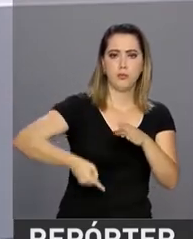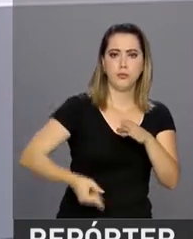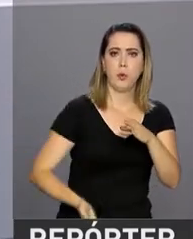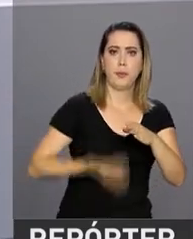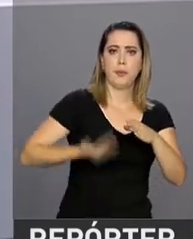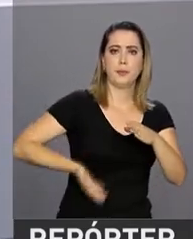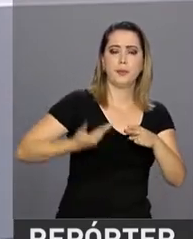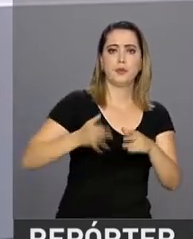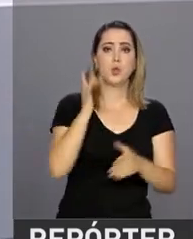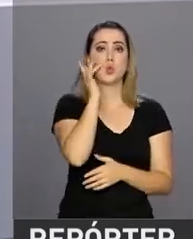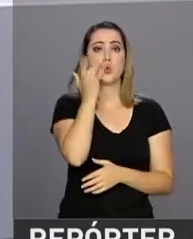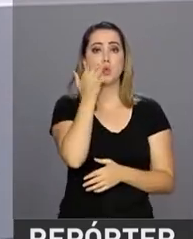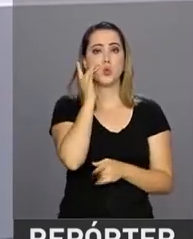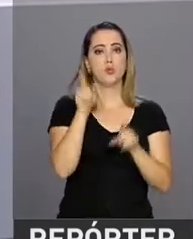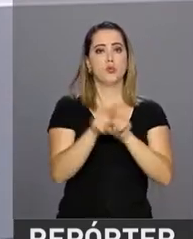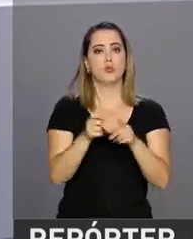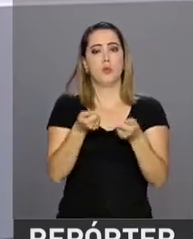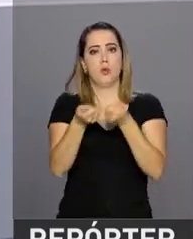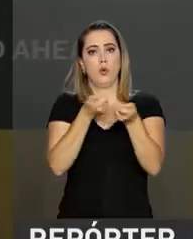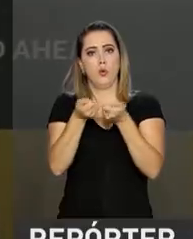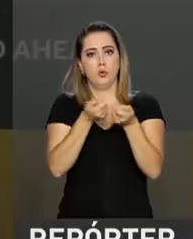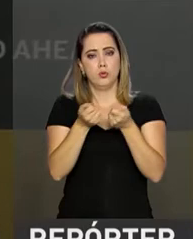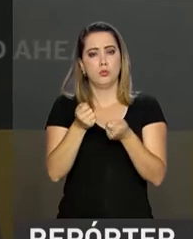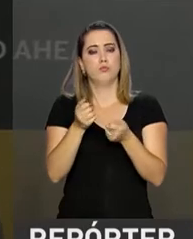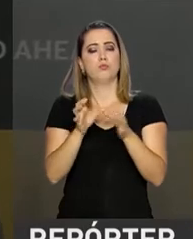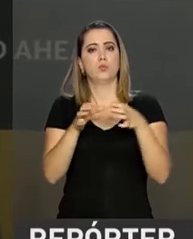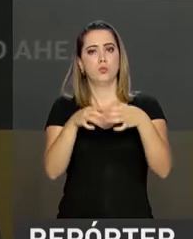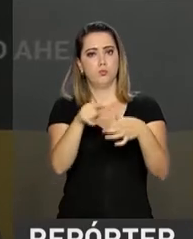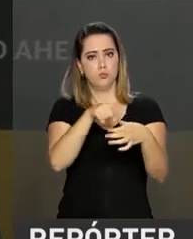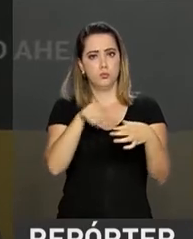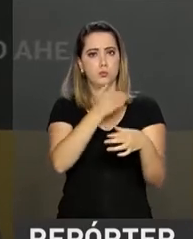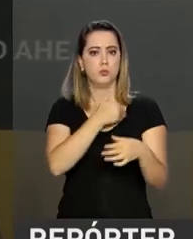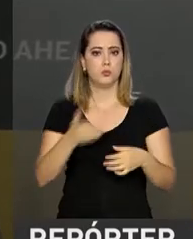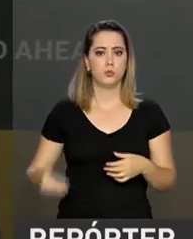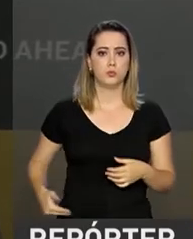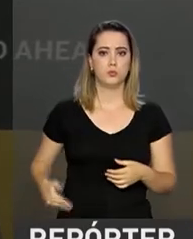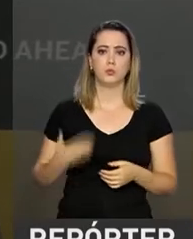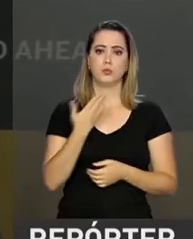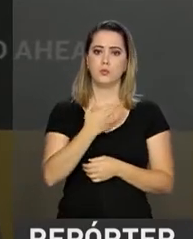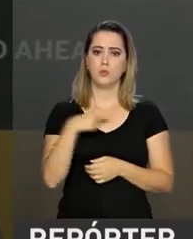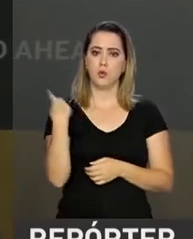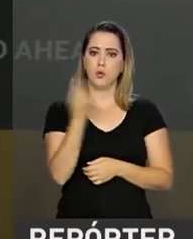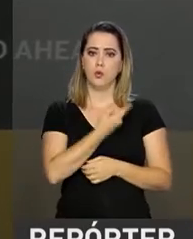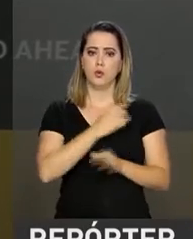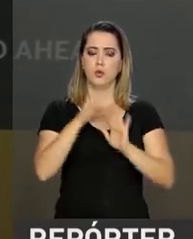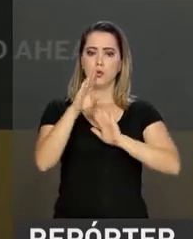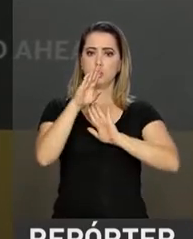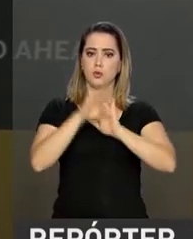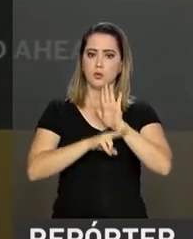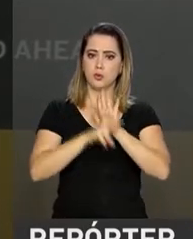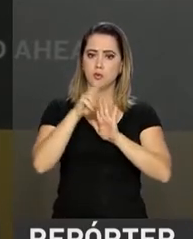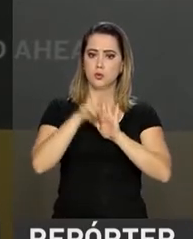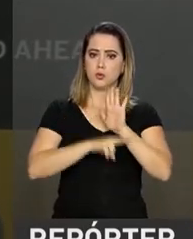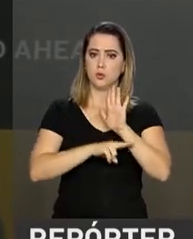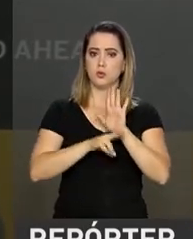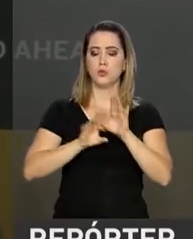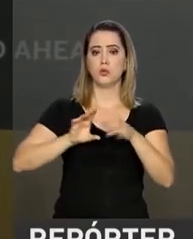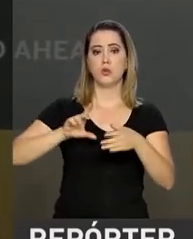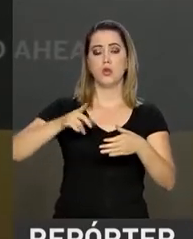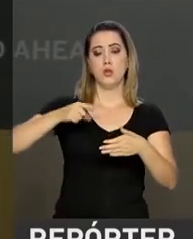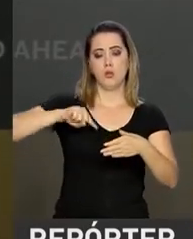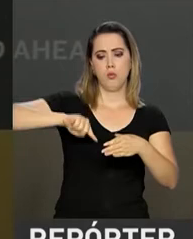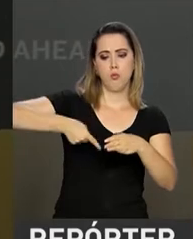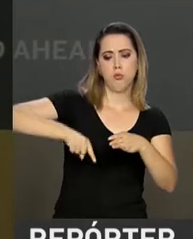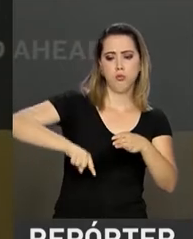agência para regular o setor atualizamos o nosso código mineral que é de 1957 e que